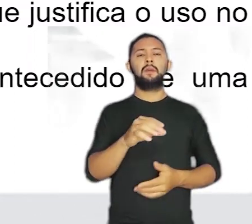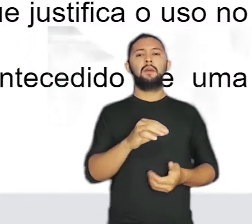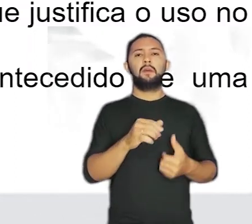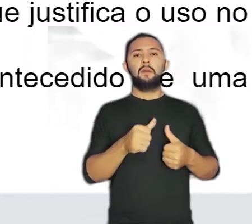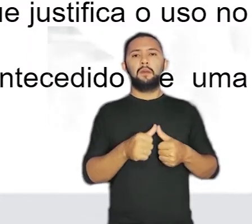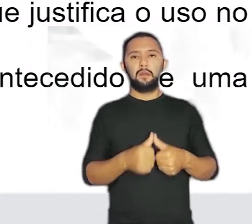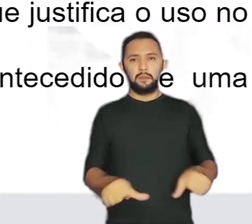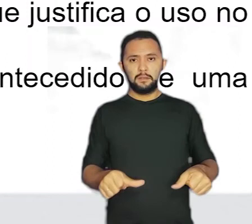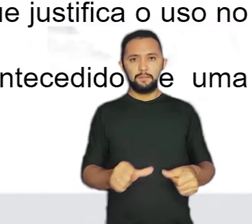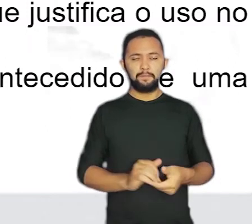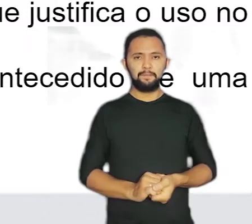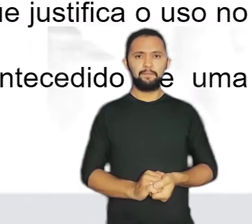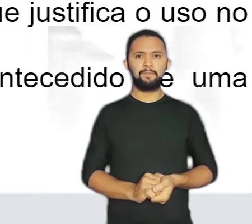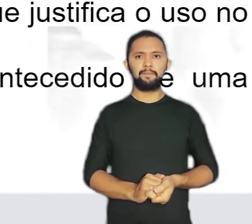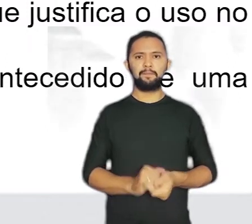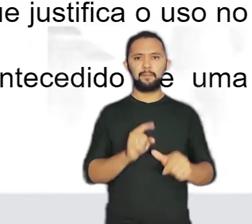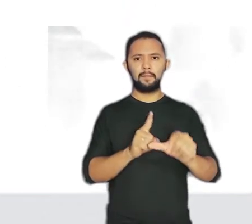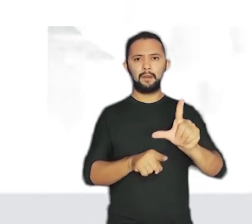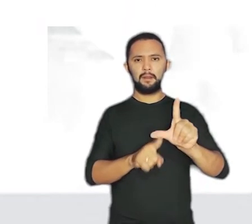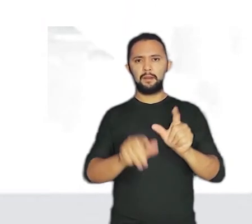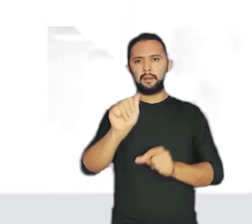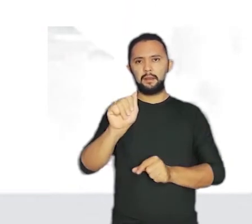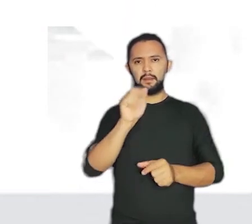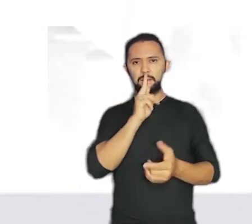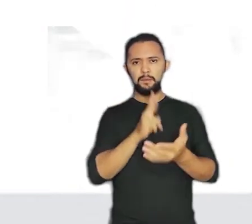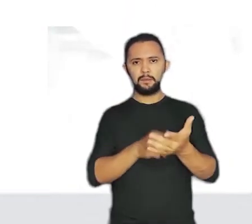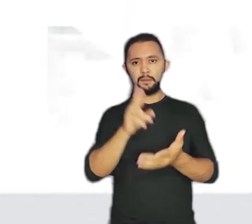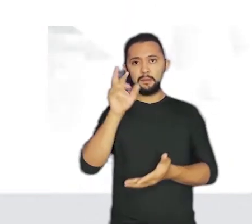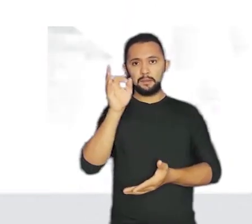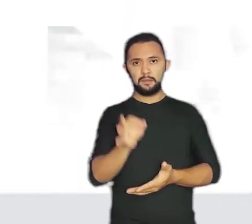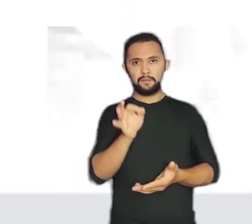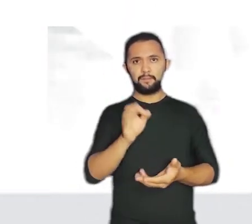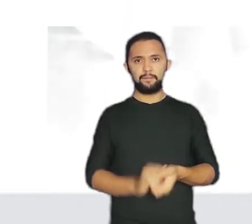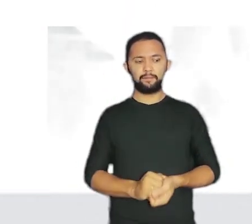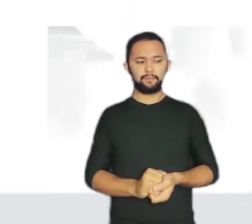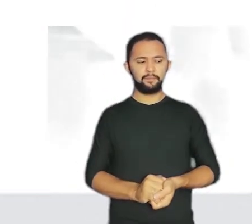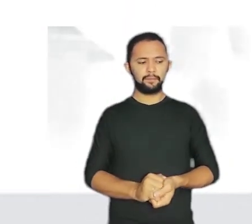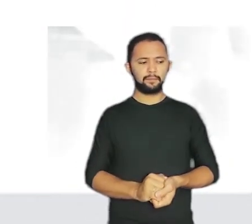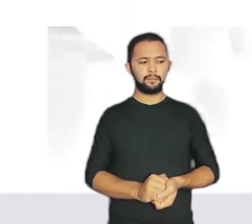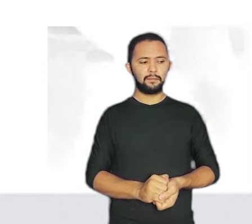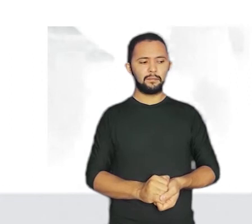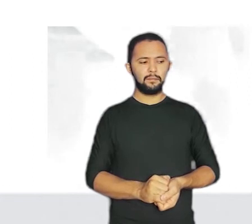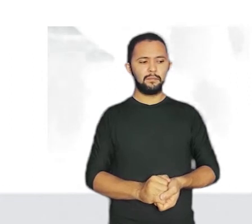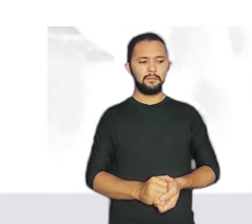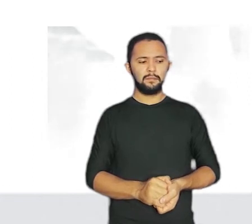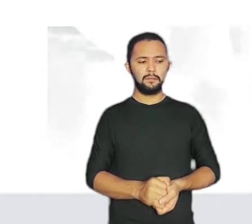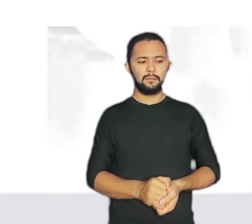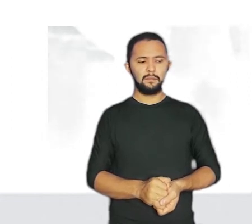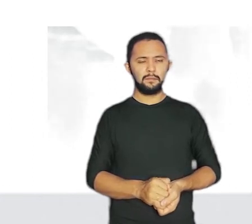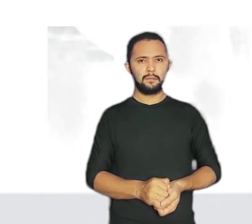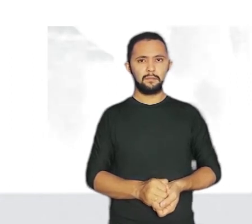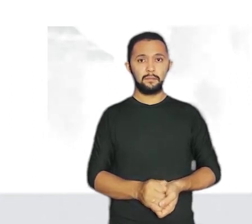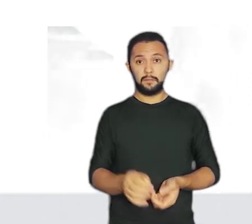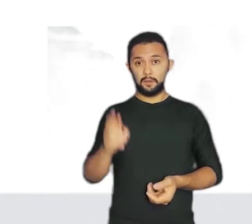questão, a letra A, tá bom? Então, questão número 3, letra A. Em O Senhor da